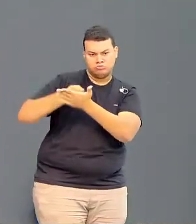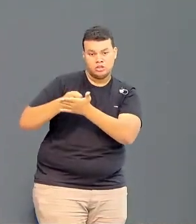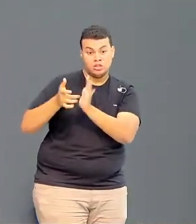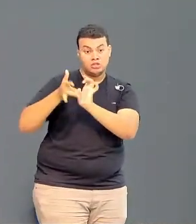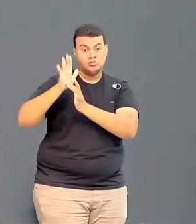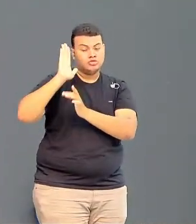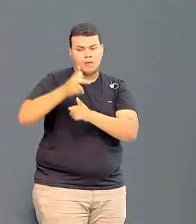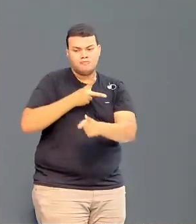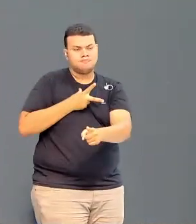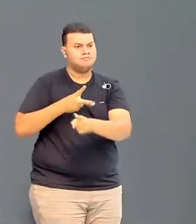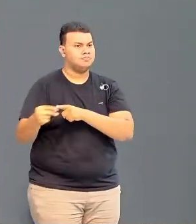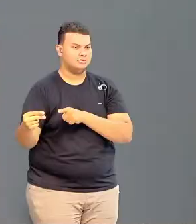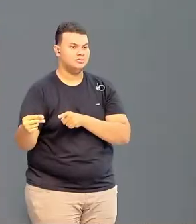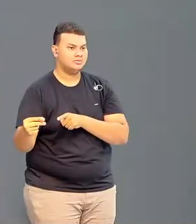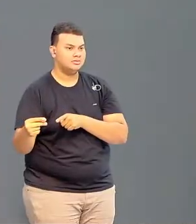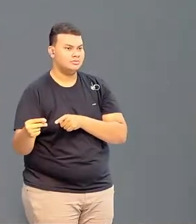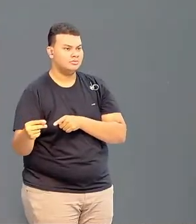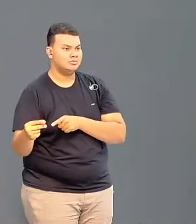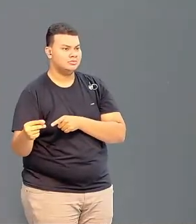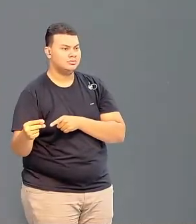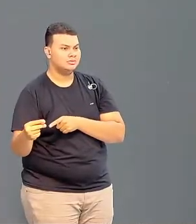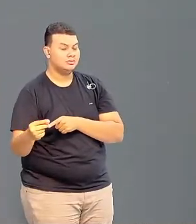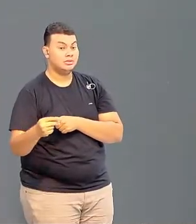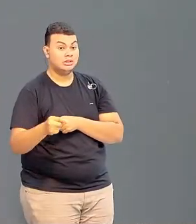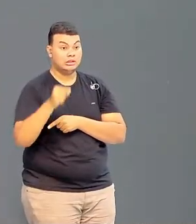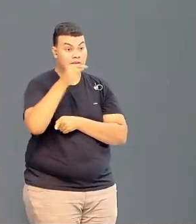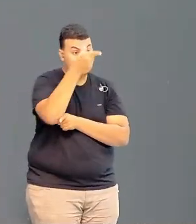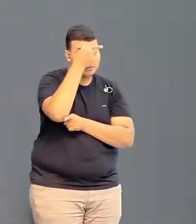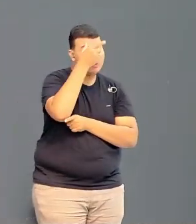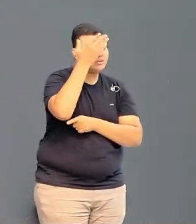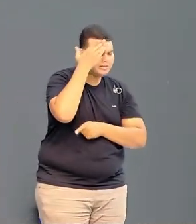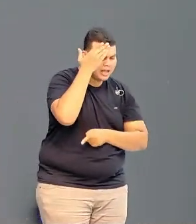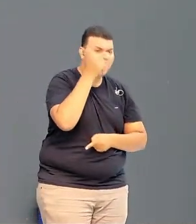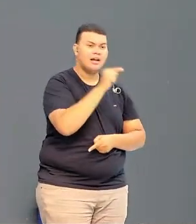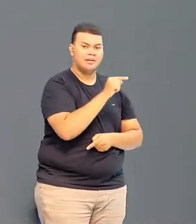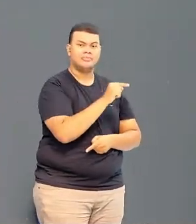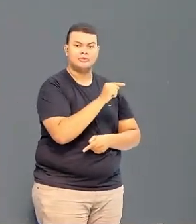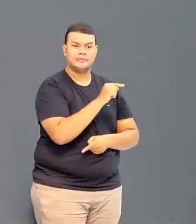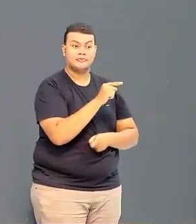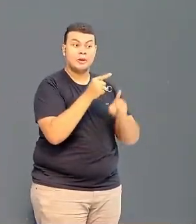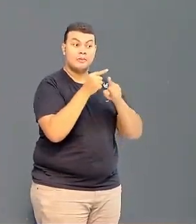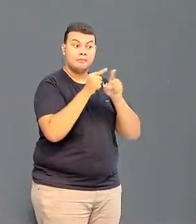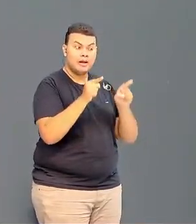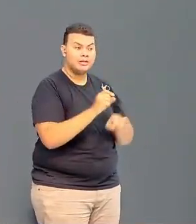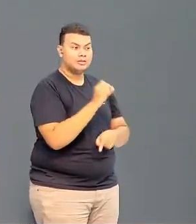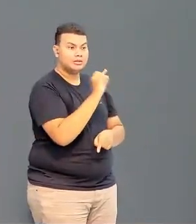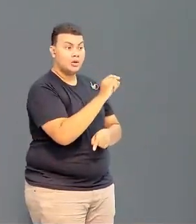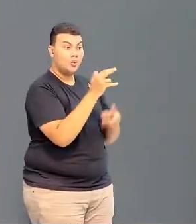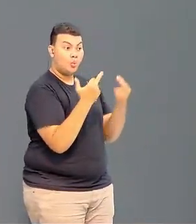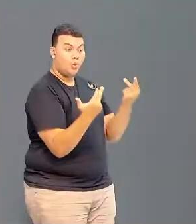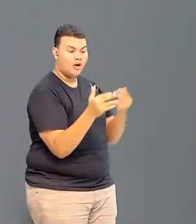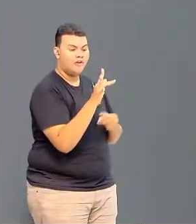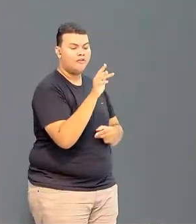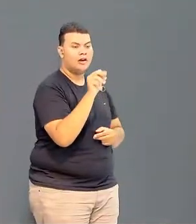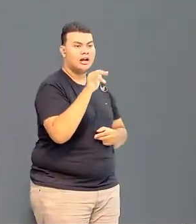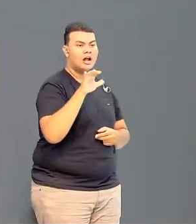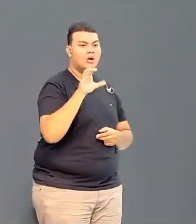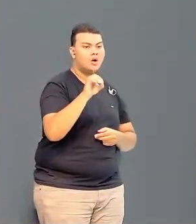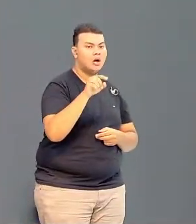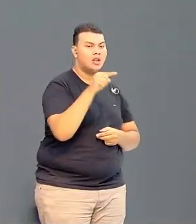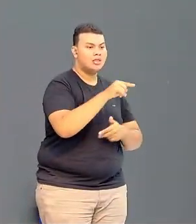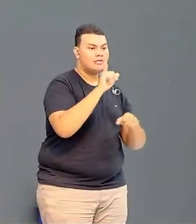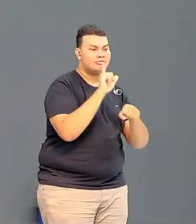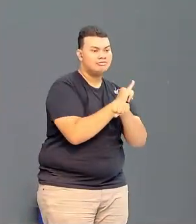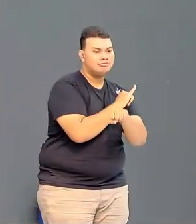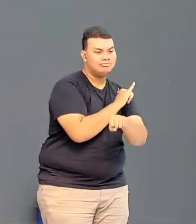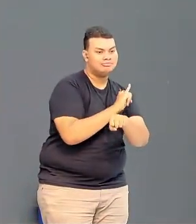ele aniquilou, ele anulou. E o maligno já sabe disso. Mas assim como o Faraó, ele vai usar de quê?